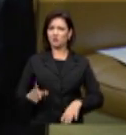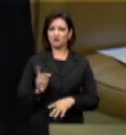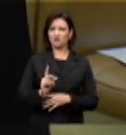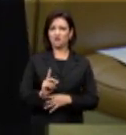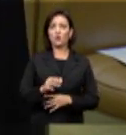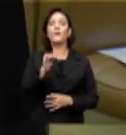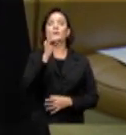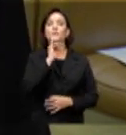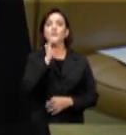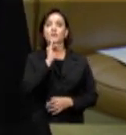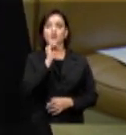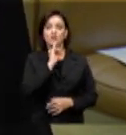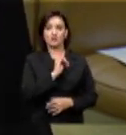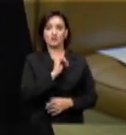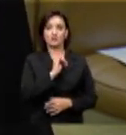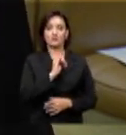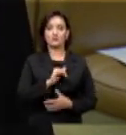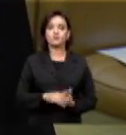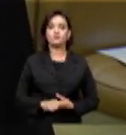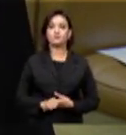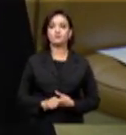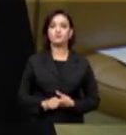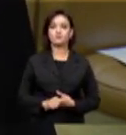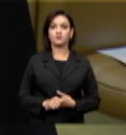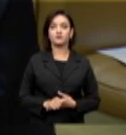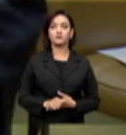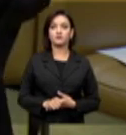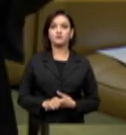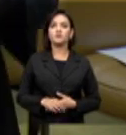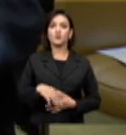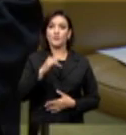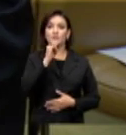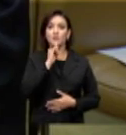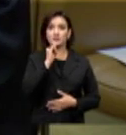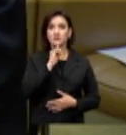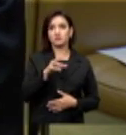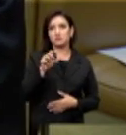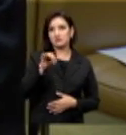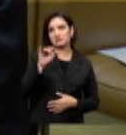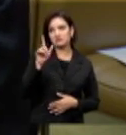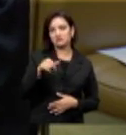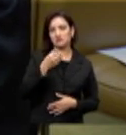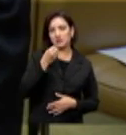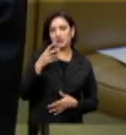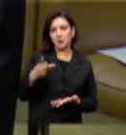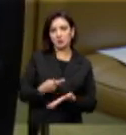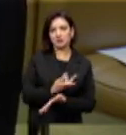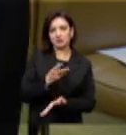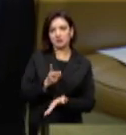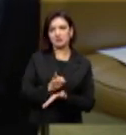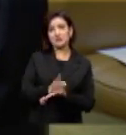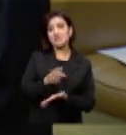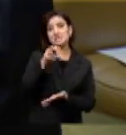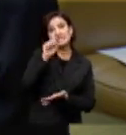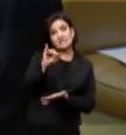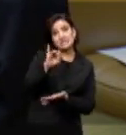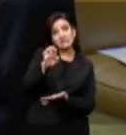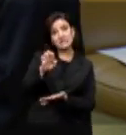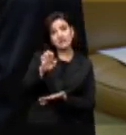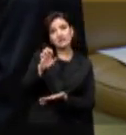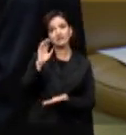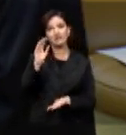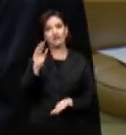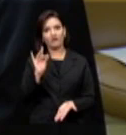os fins justificassem os meios. Vamos supor que isso fosse bonito. Vamos supor que isso fosse verdadeiro. Ainda